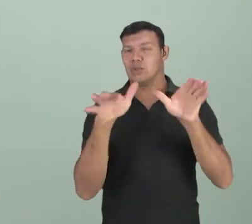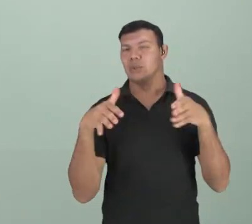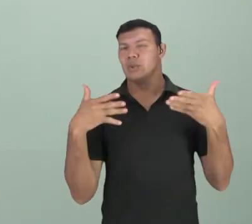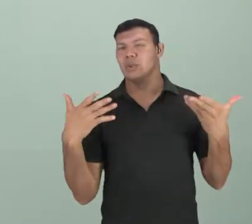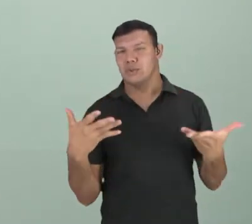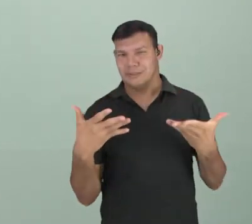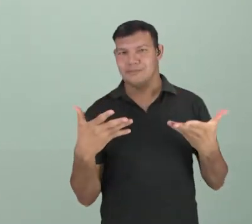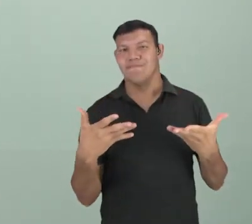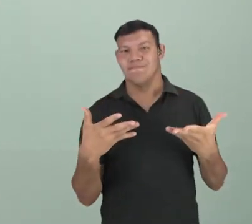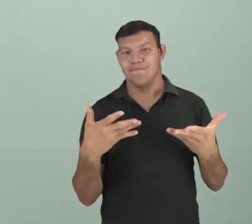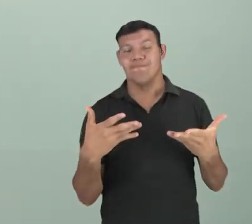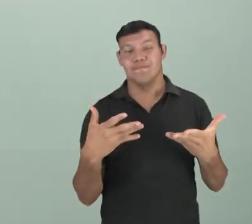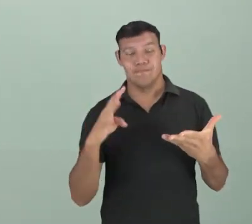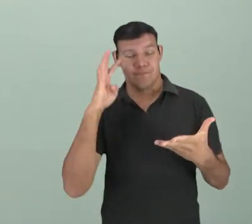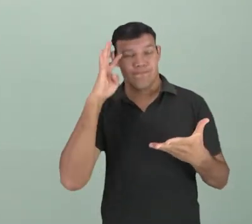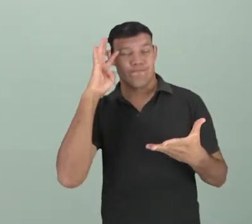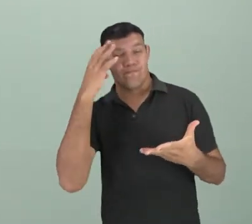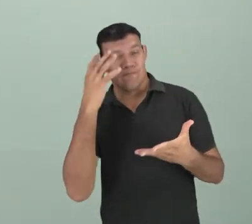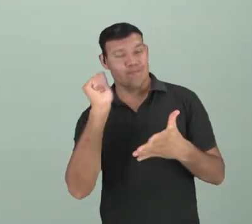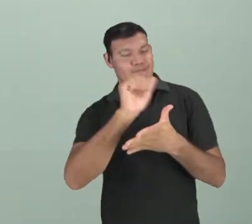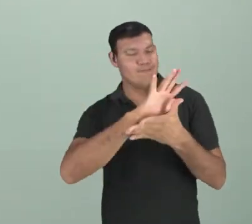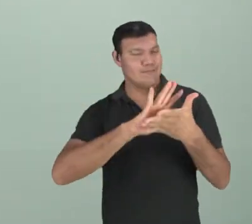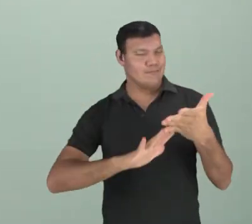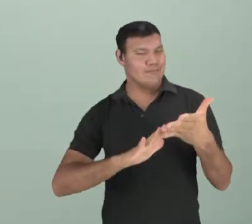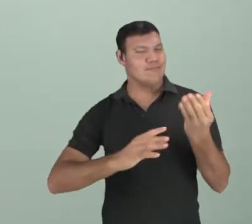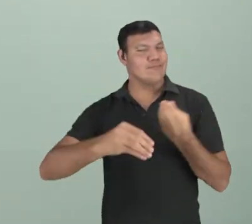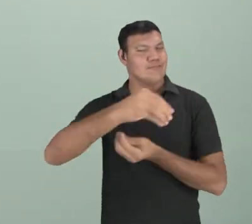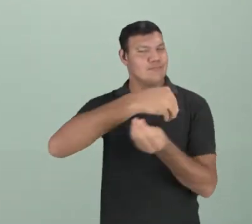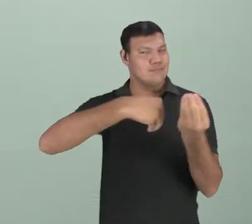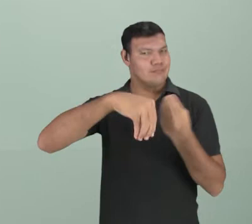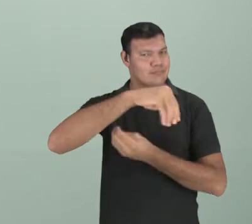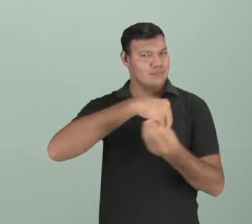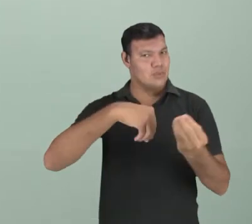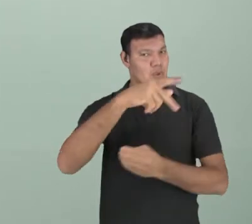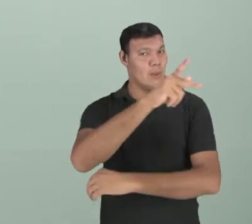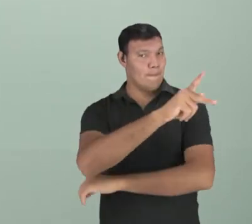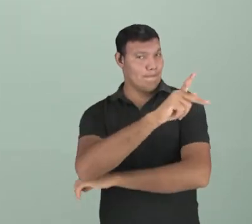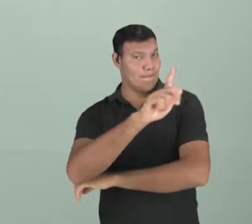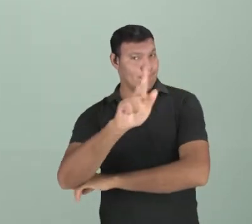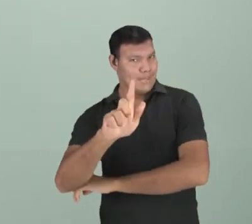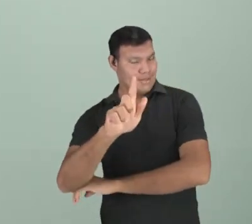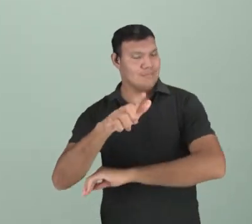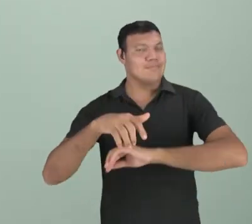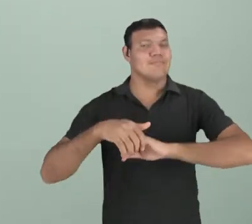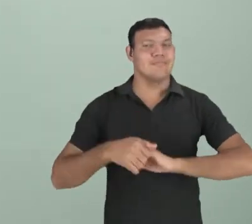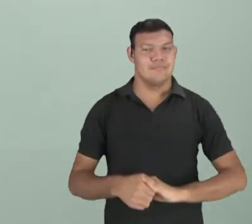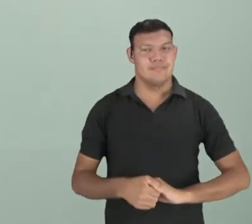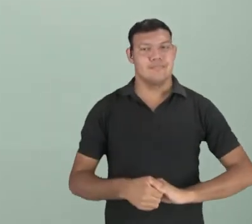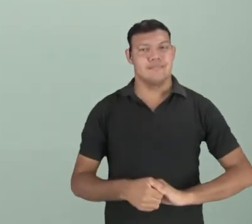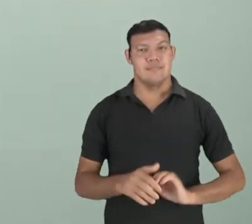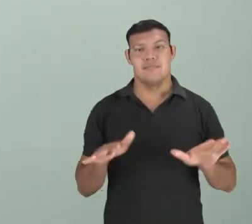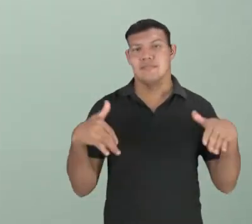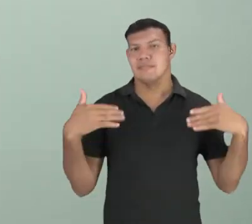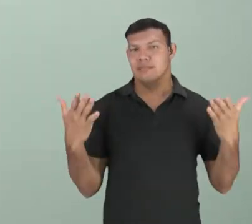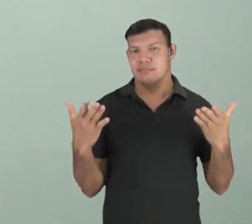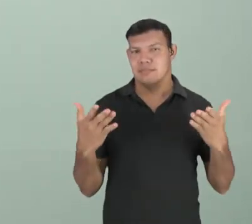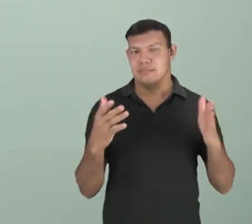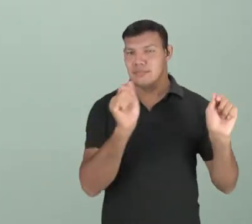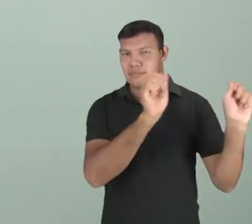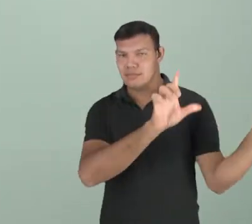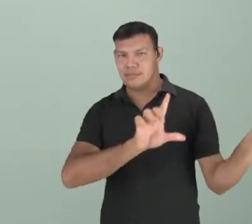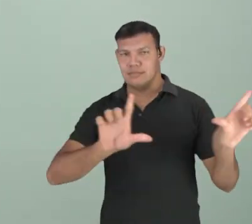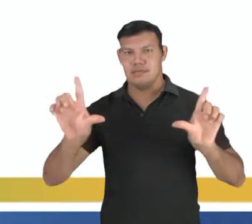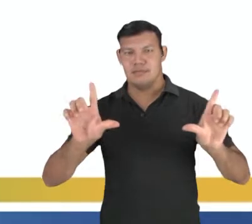sobre resolução de situações problema que envolve progressões geométricas. Então vamos aos